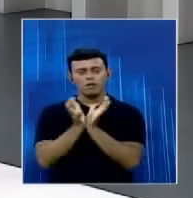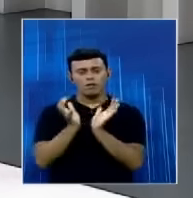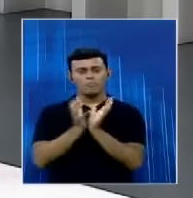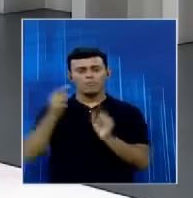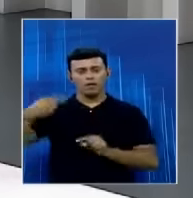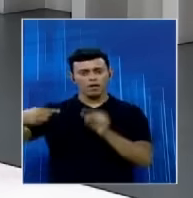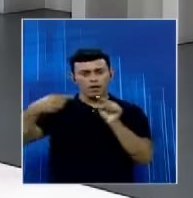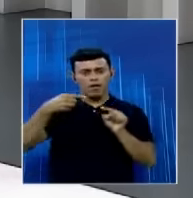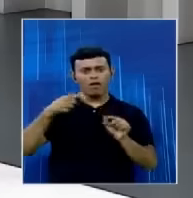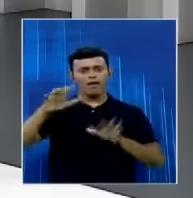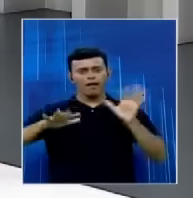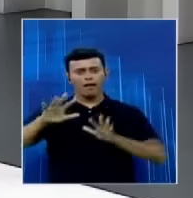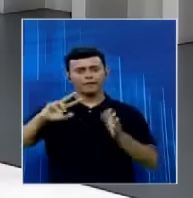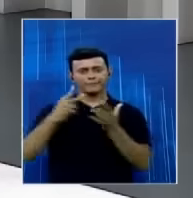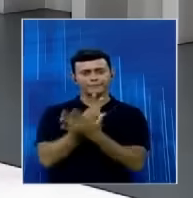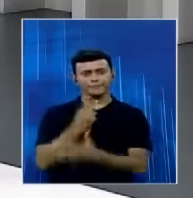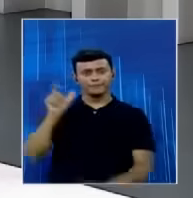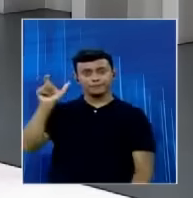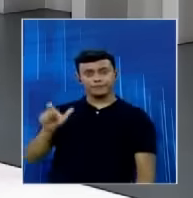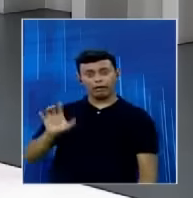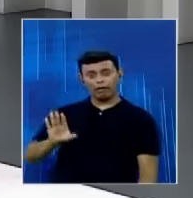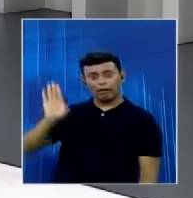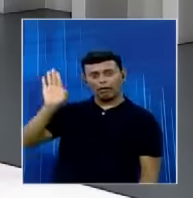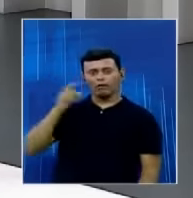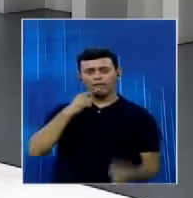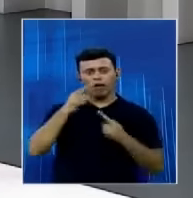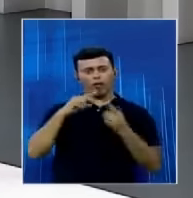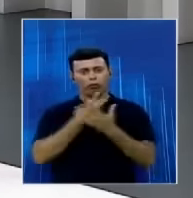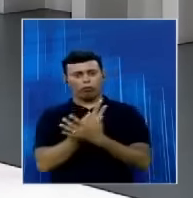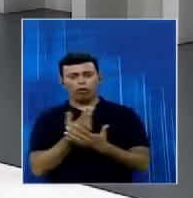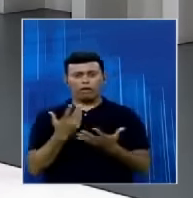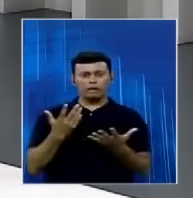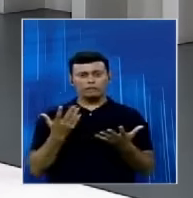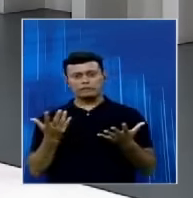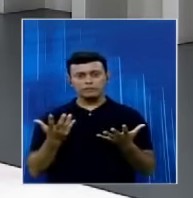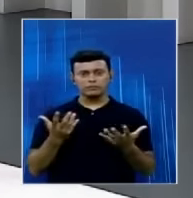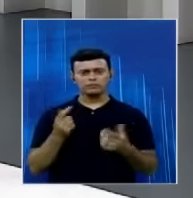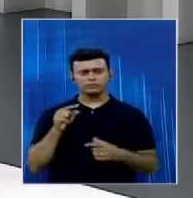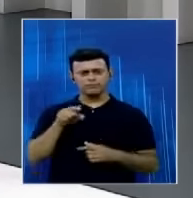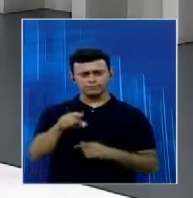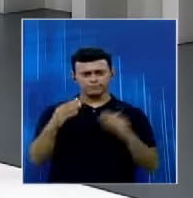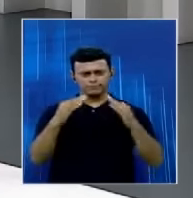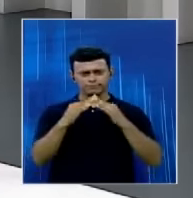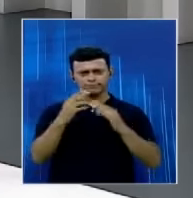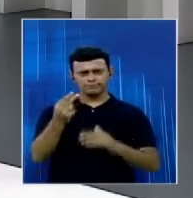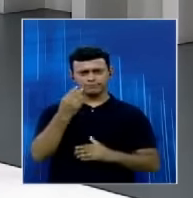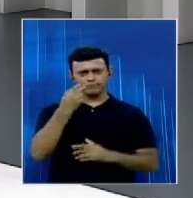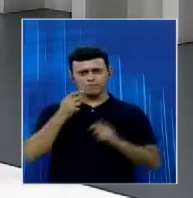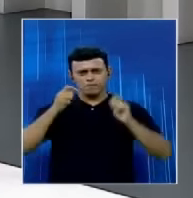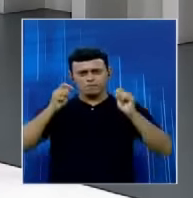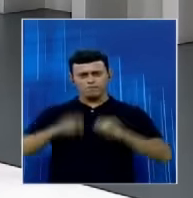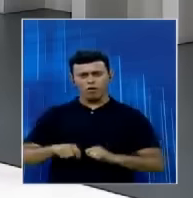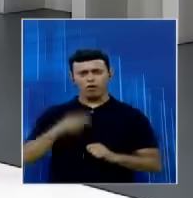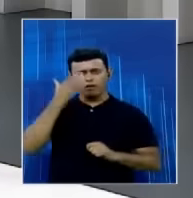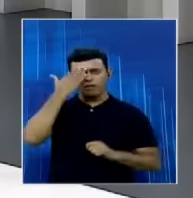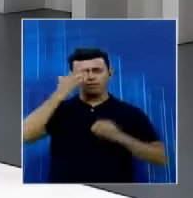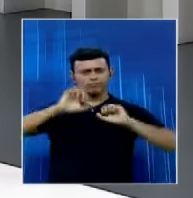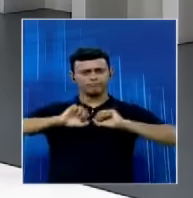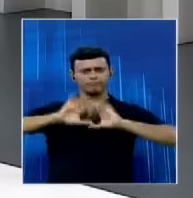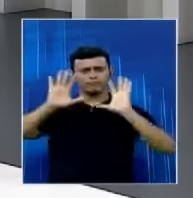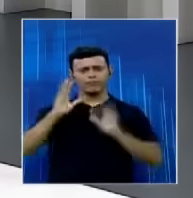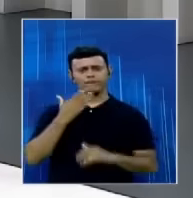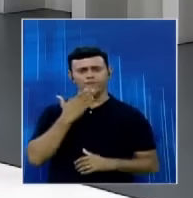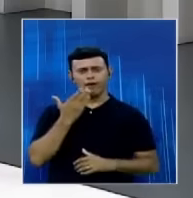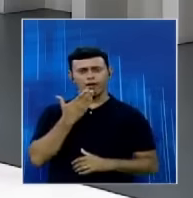acabam escorregando entre uma resposta e outra. Como quem está em casa pode entender didaticamente para